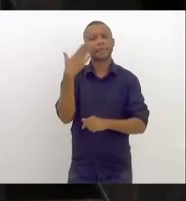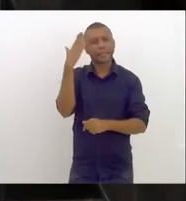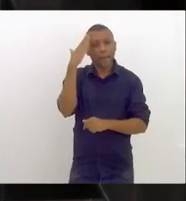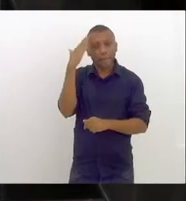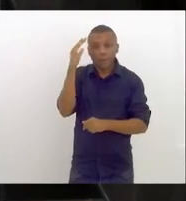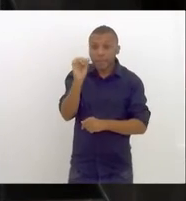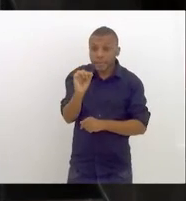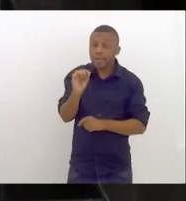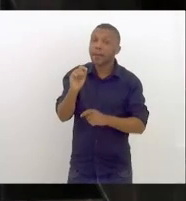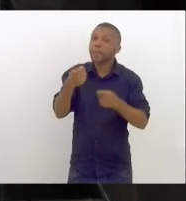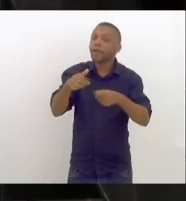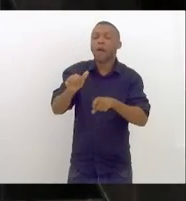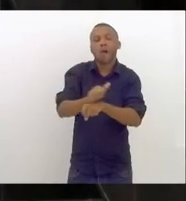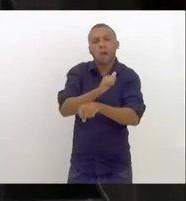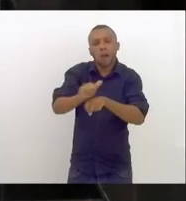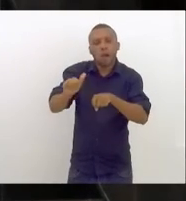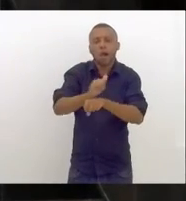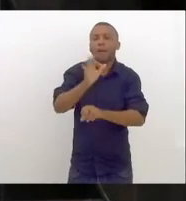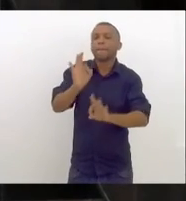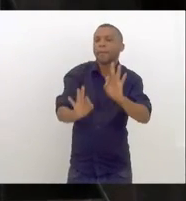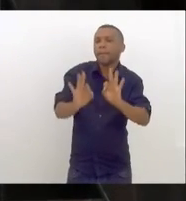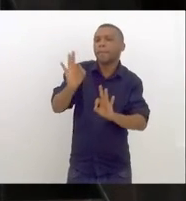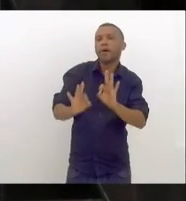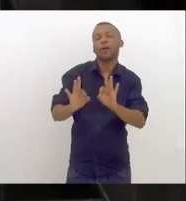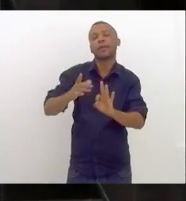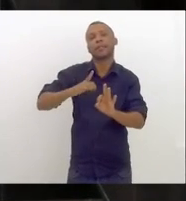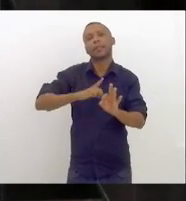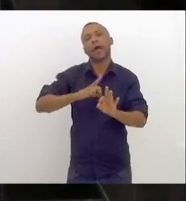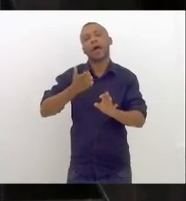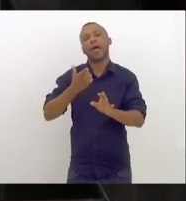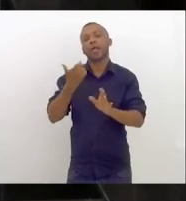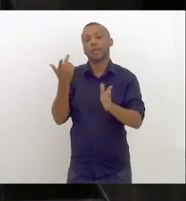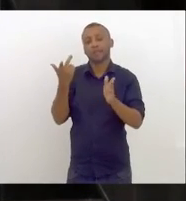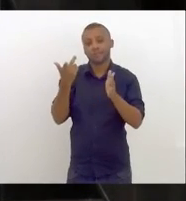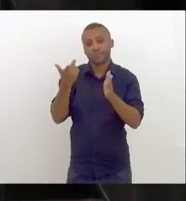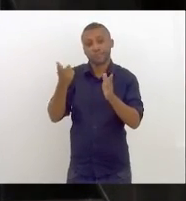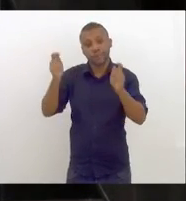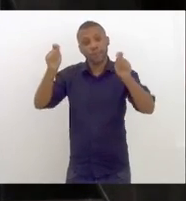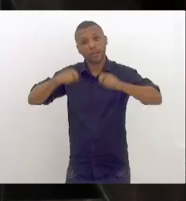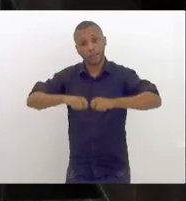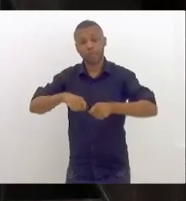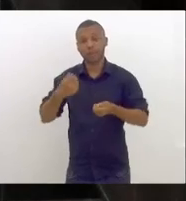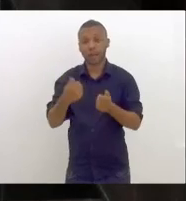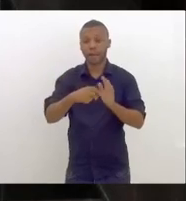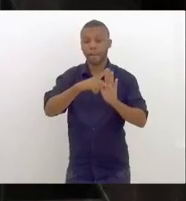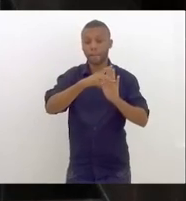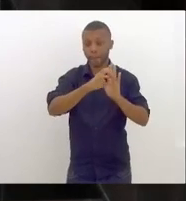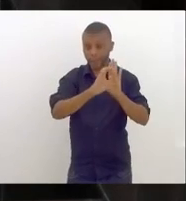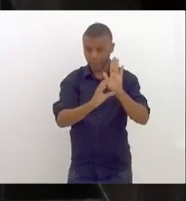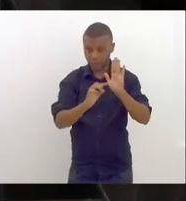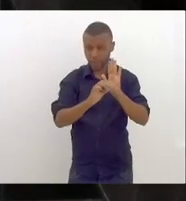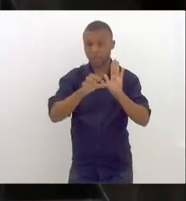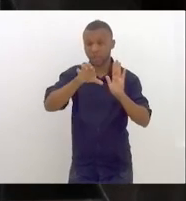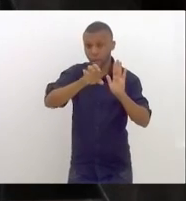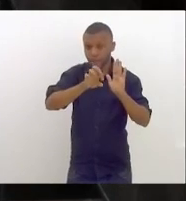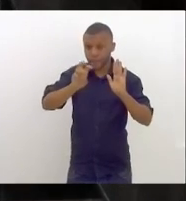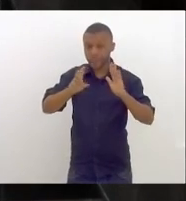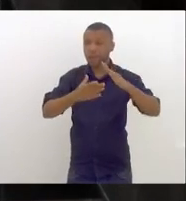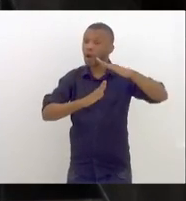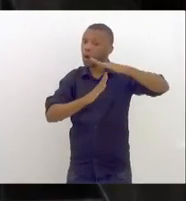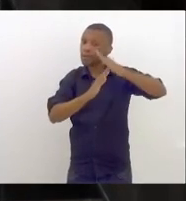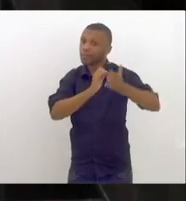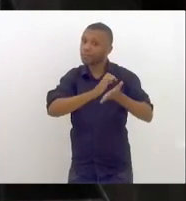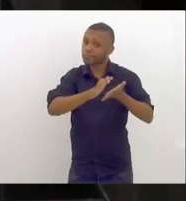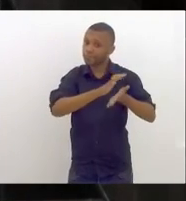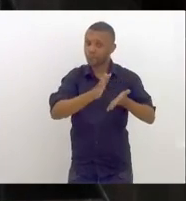preciso ter uma margem de manobra e ainda está em vigor né a emenda constitucional 95 2016 do chamado teto de gastos contra Qual